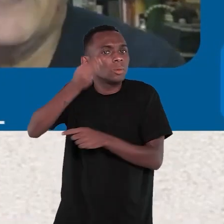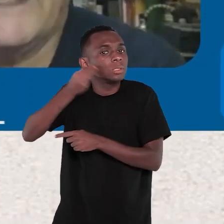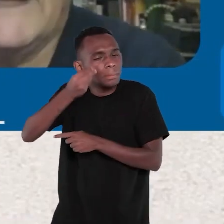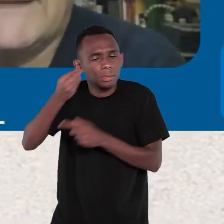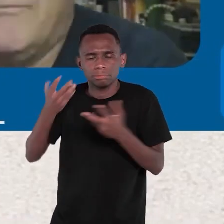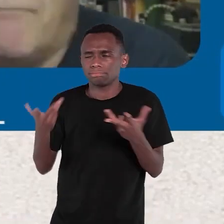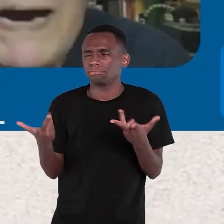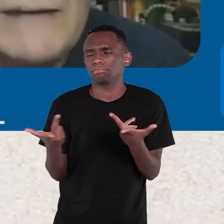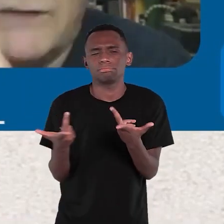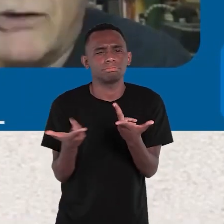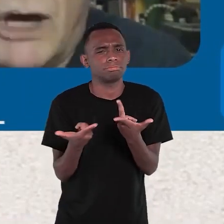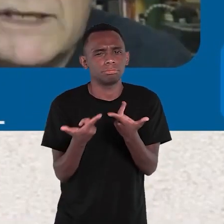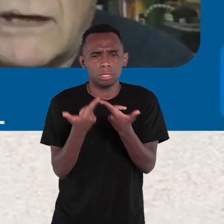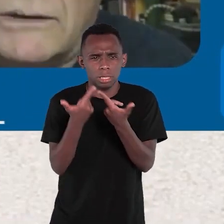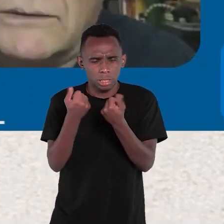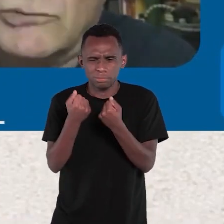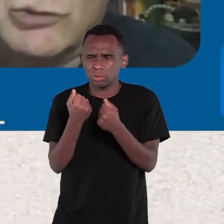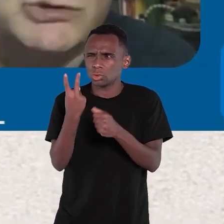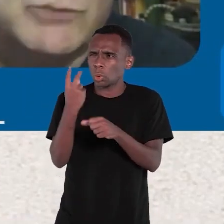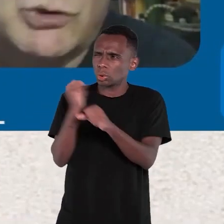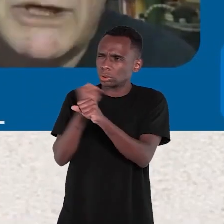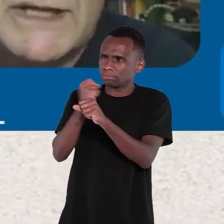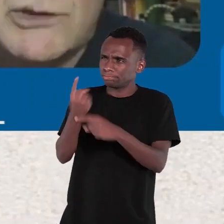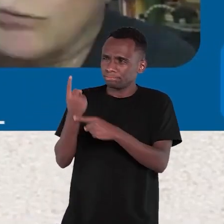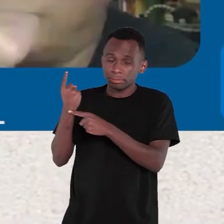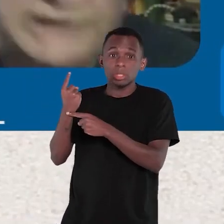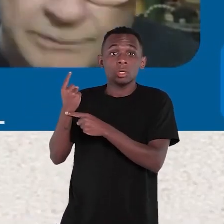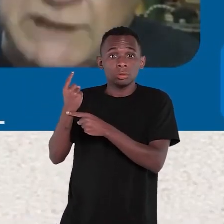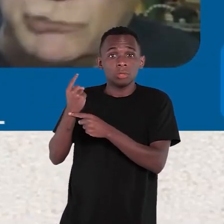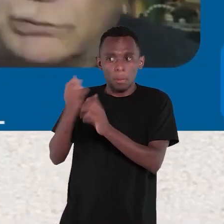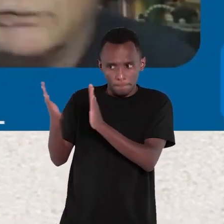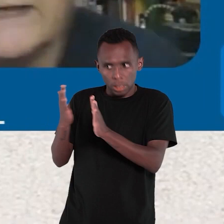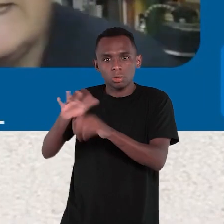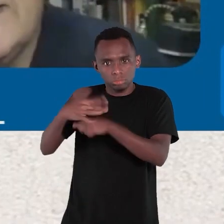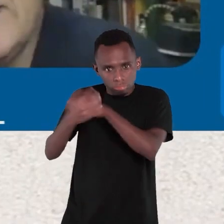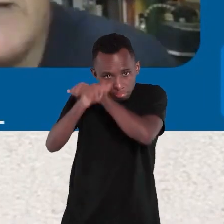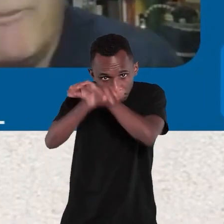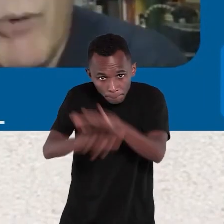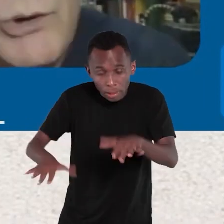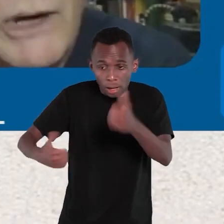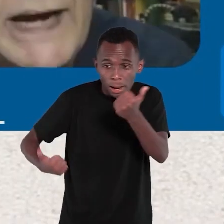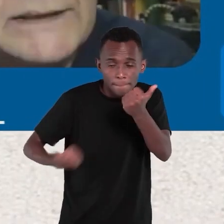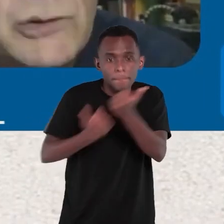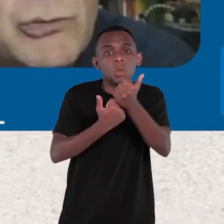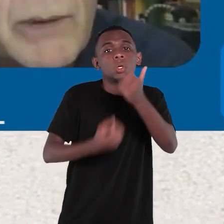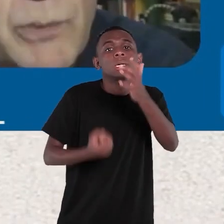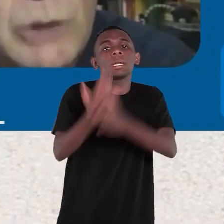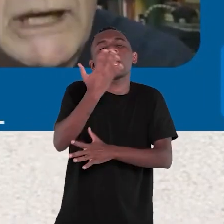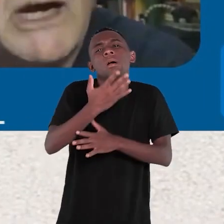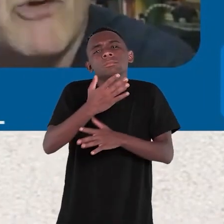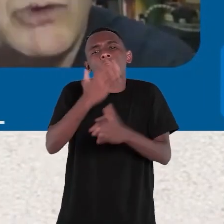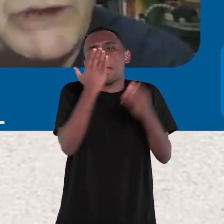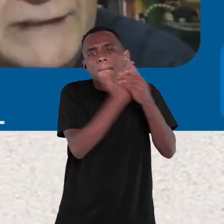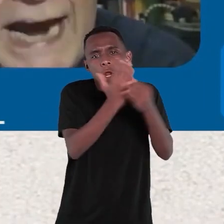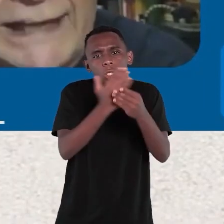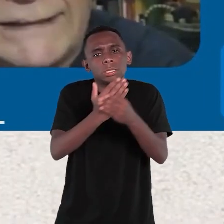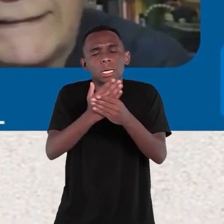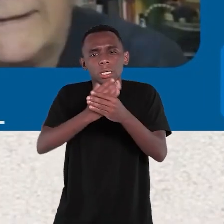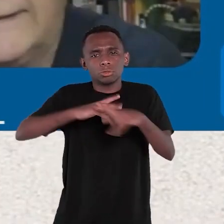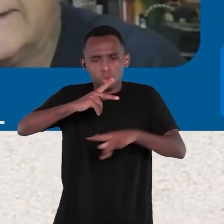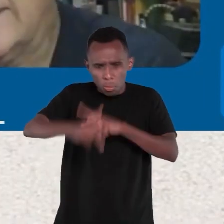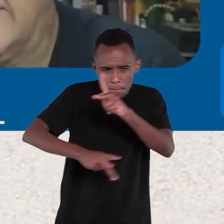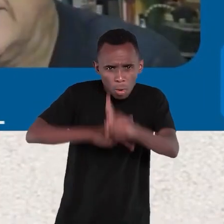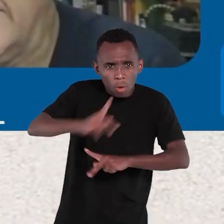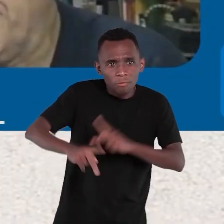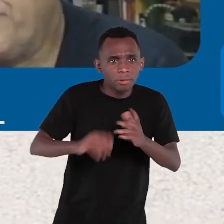uma experiência maravilhosa nos últimos 2 anos, com pandemia e tudo, né? De apoio à criação de uma biblioteca comunitária